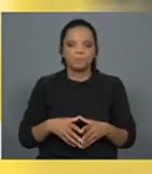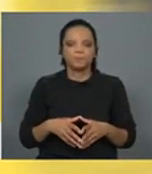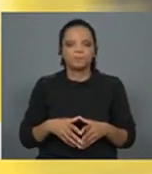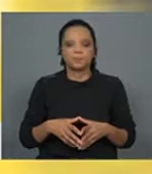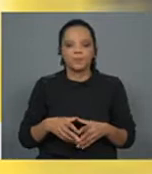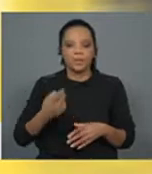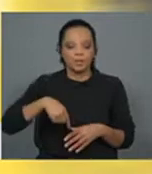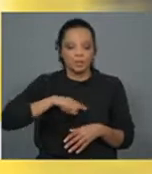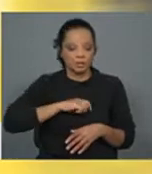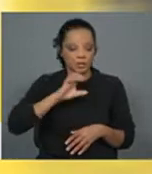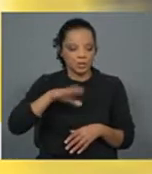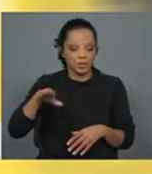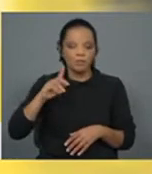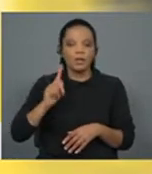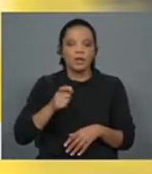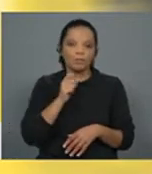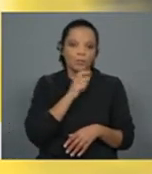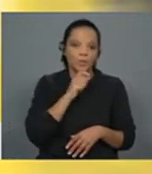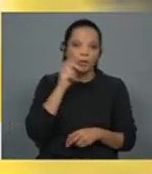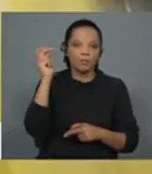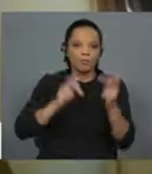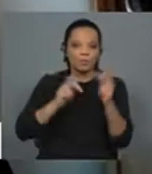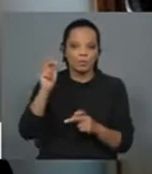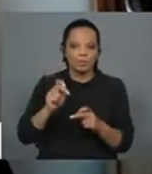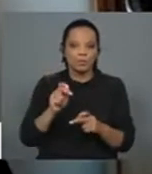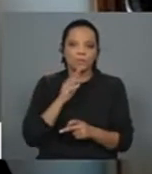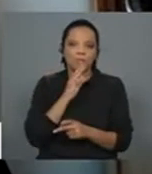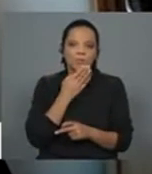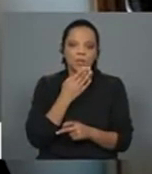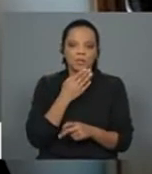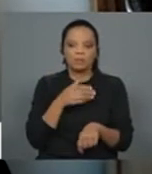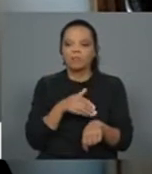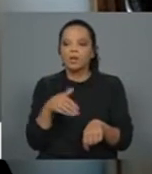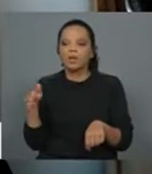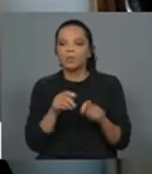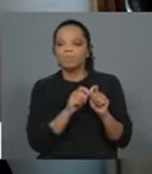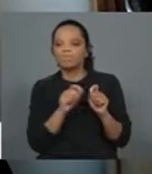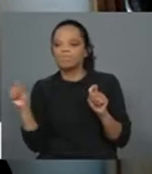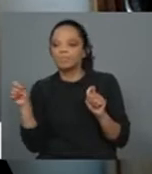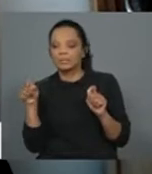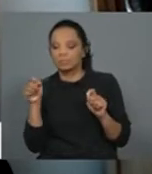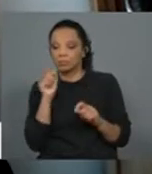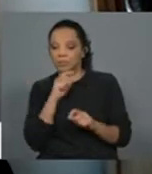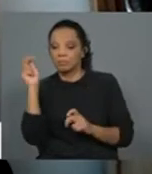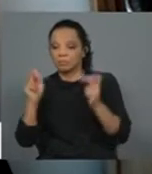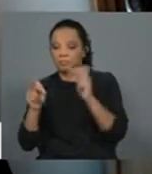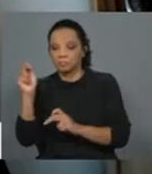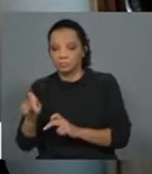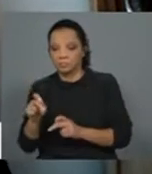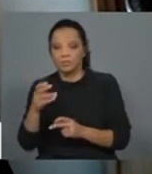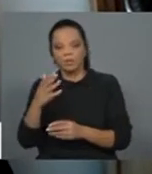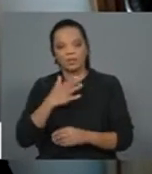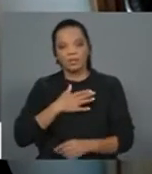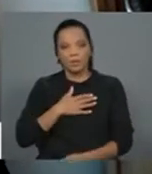nível científico são probabilidades de ocorrência dentro de um determinado intervalo de tempo. E essas probabilidades, portanto, dão-nos